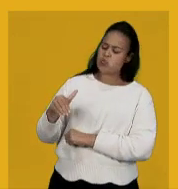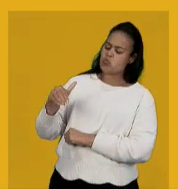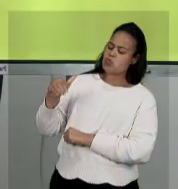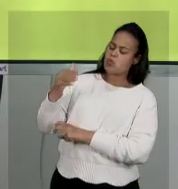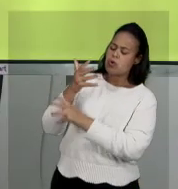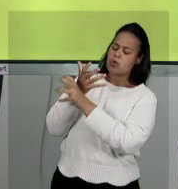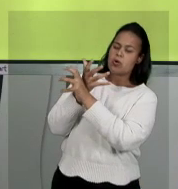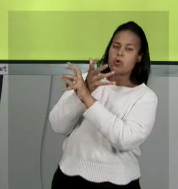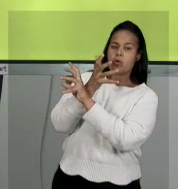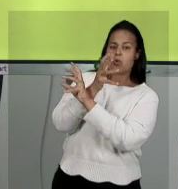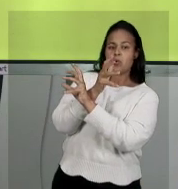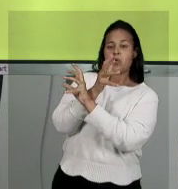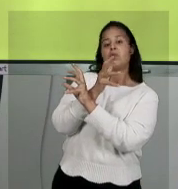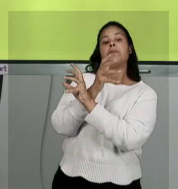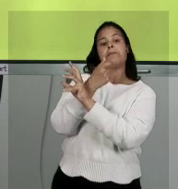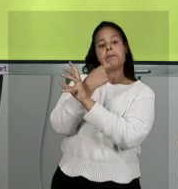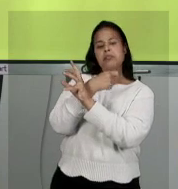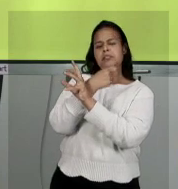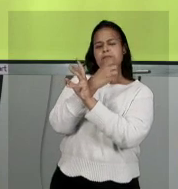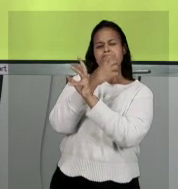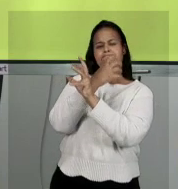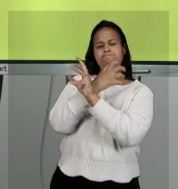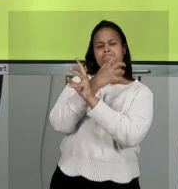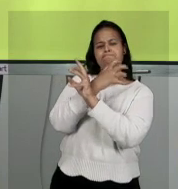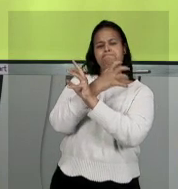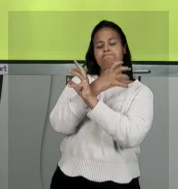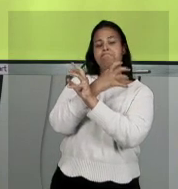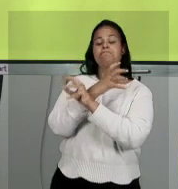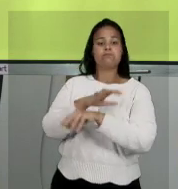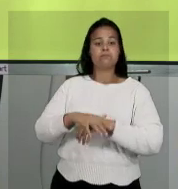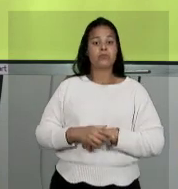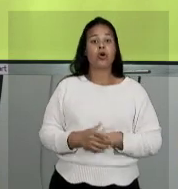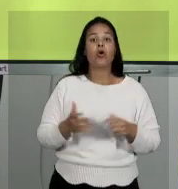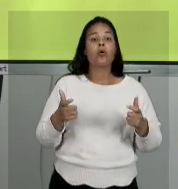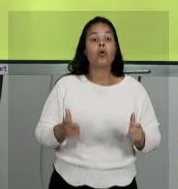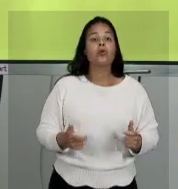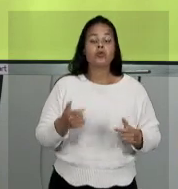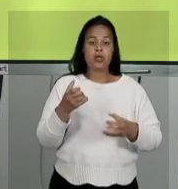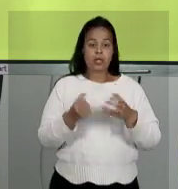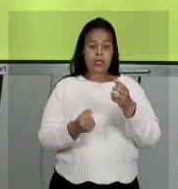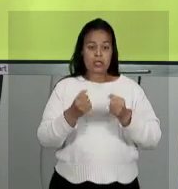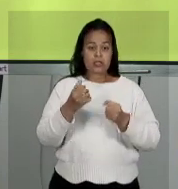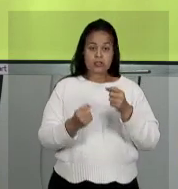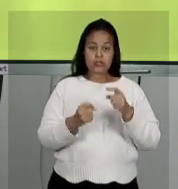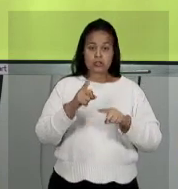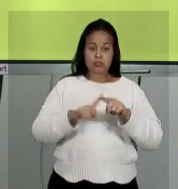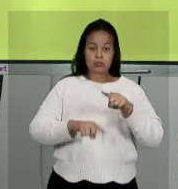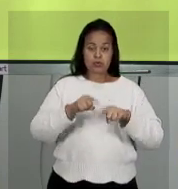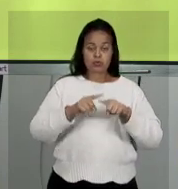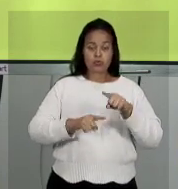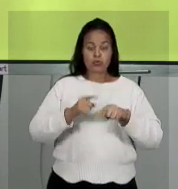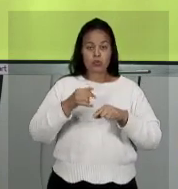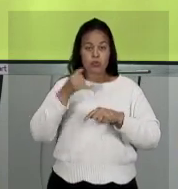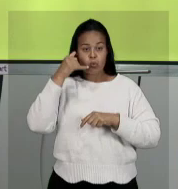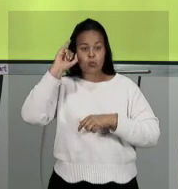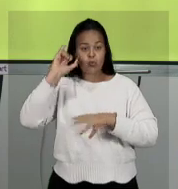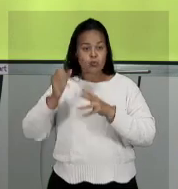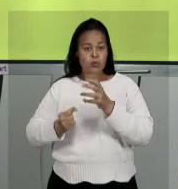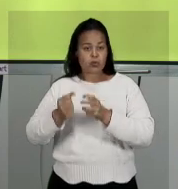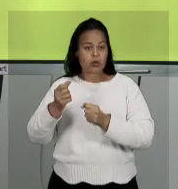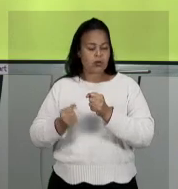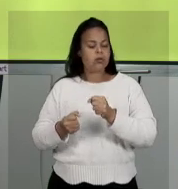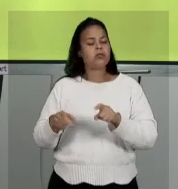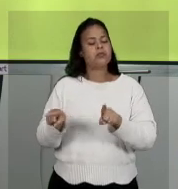né? Os ossos precisam de estar fortes. Onde que é encontrado o cálcio? No leite, nos produtos derivados do leite, né, nos